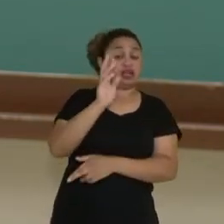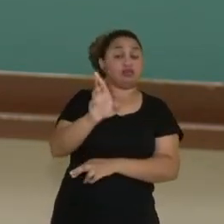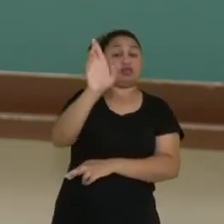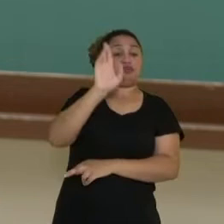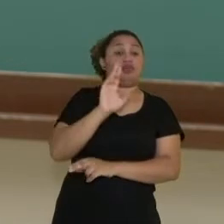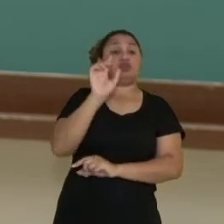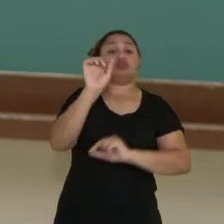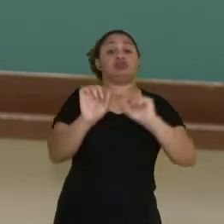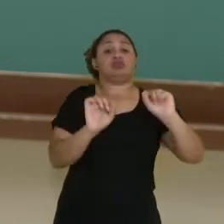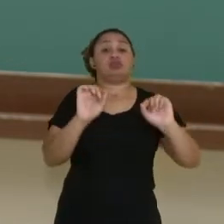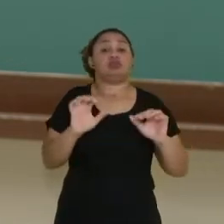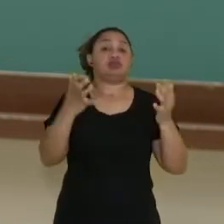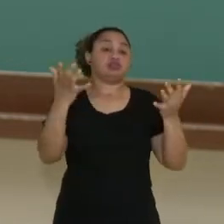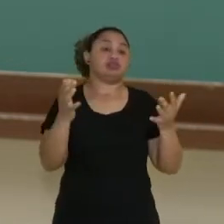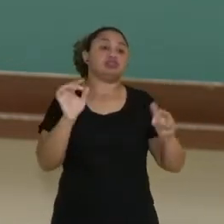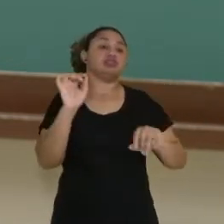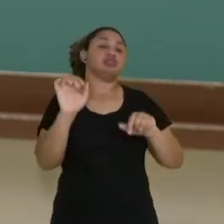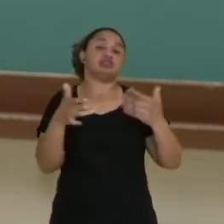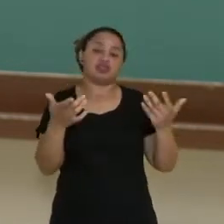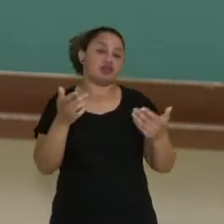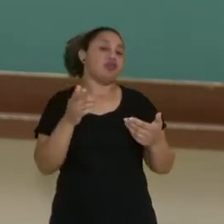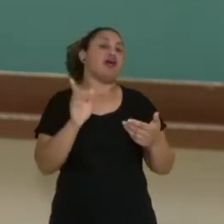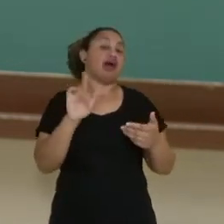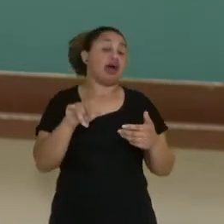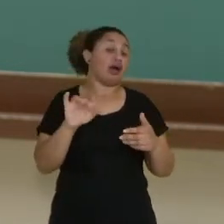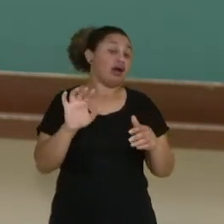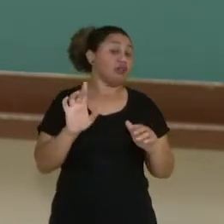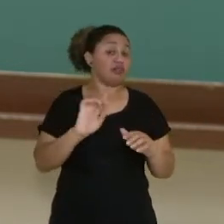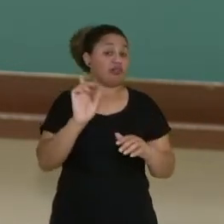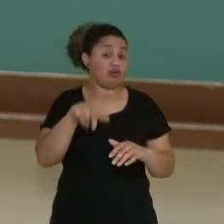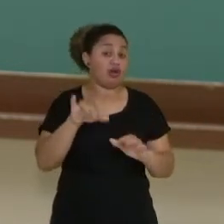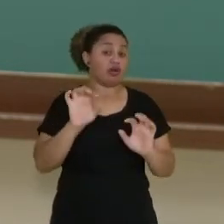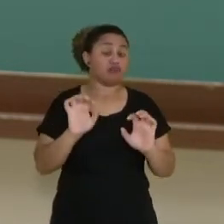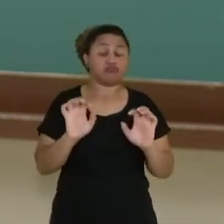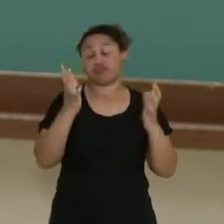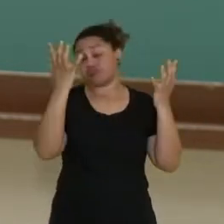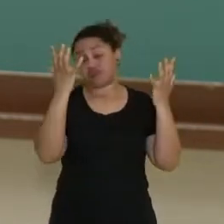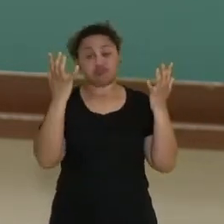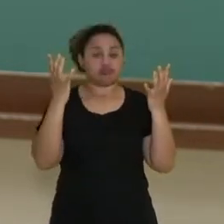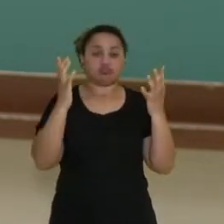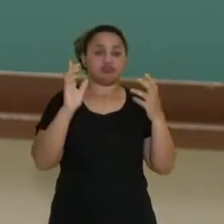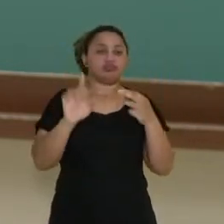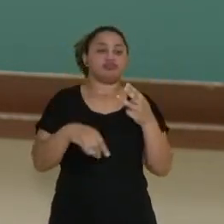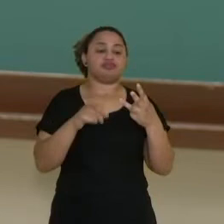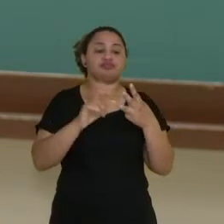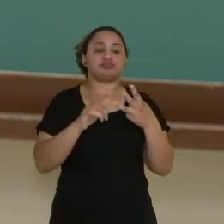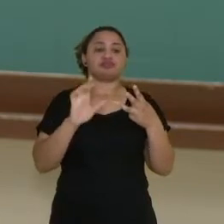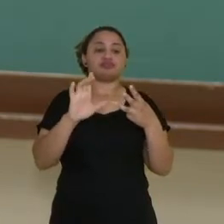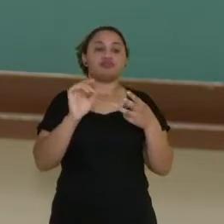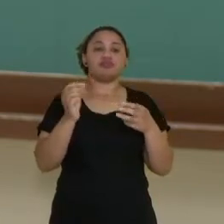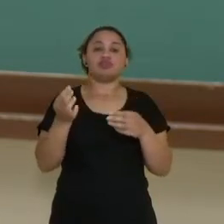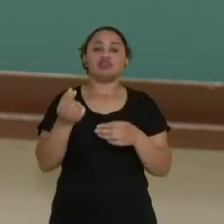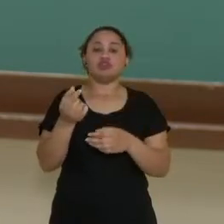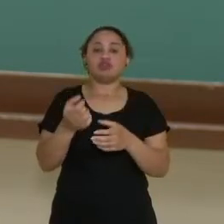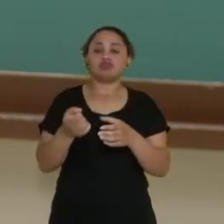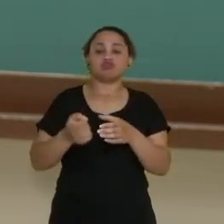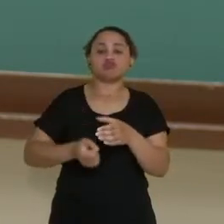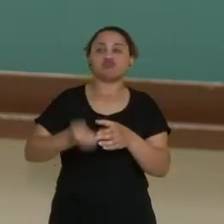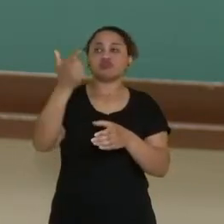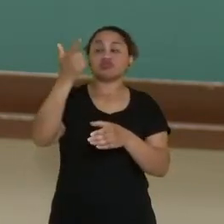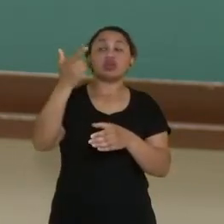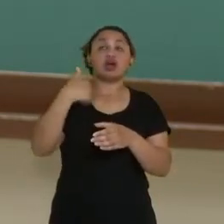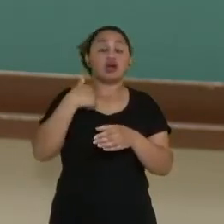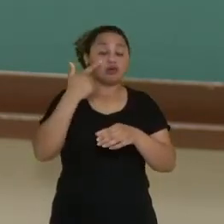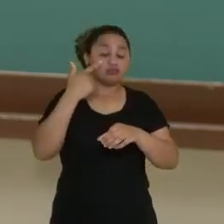resultado, ele não é aleatório, certo? E na letra C, lançar uma moeda e verificar o